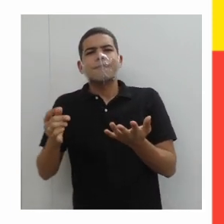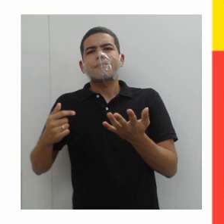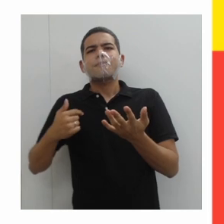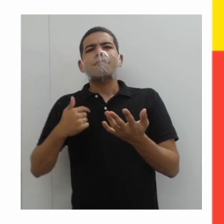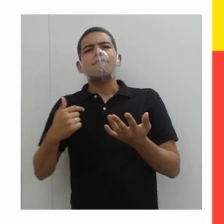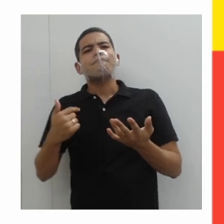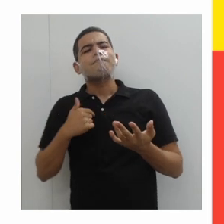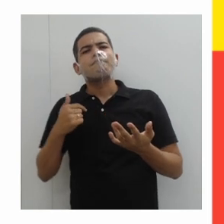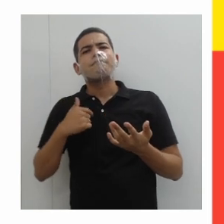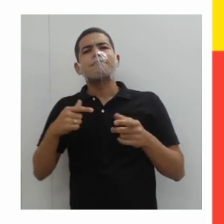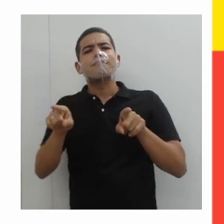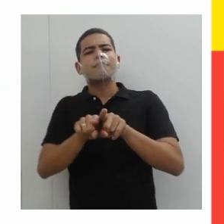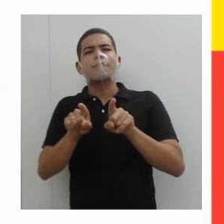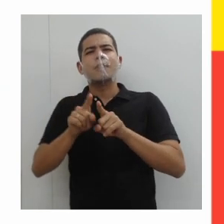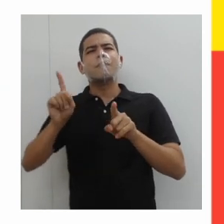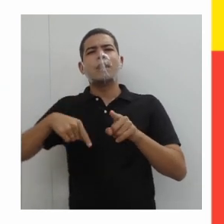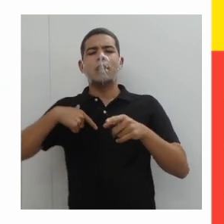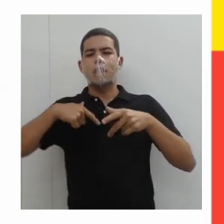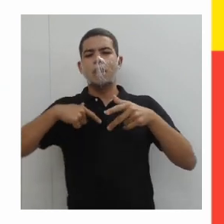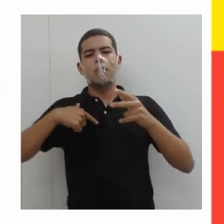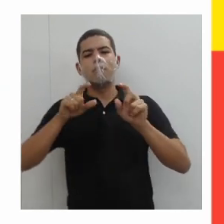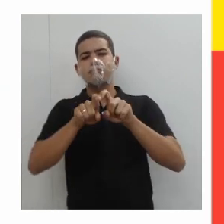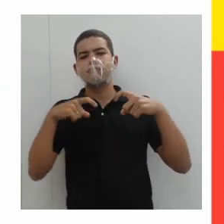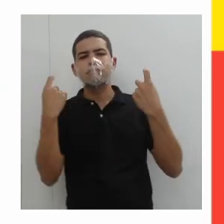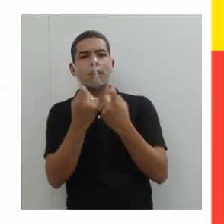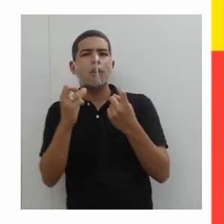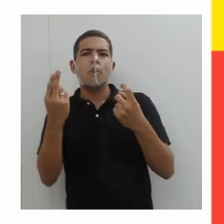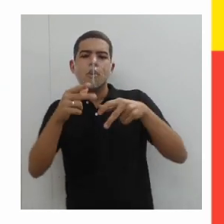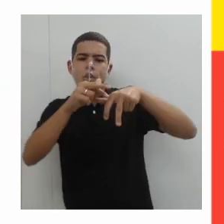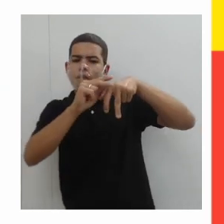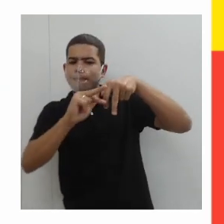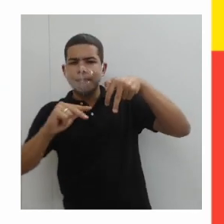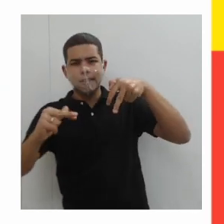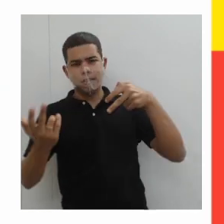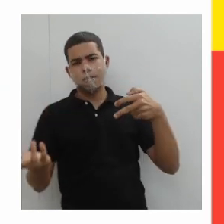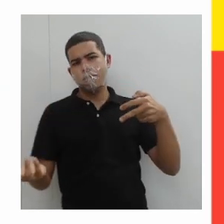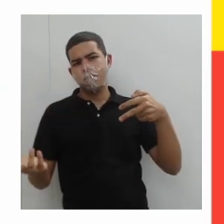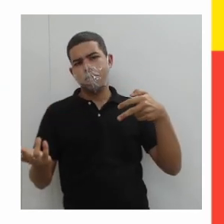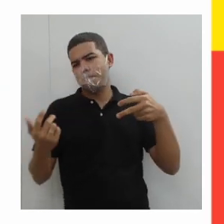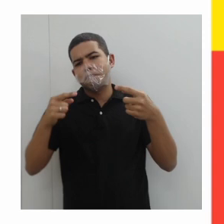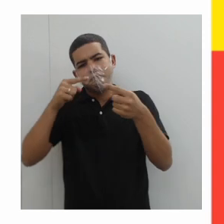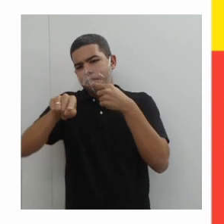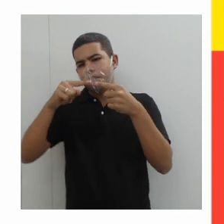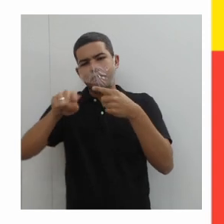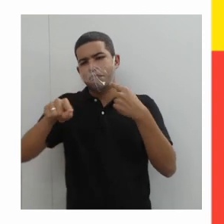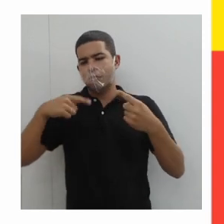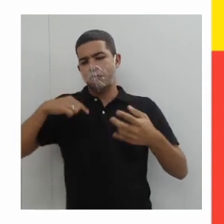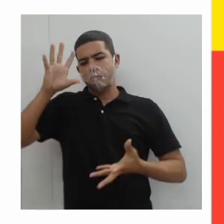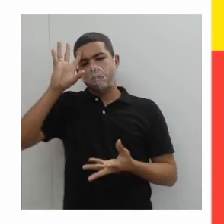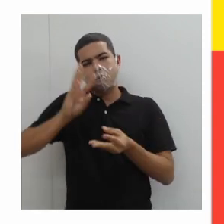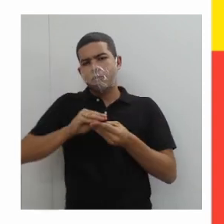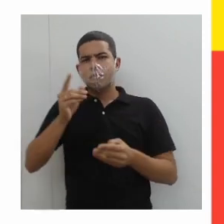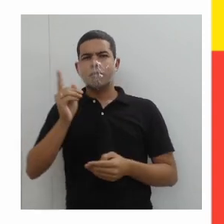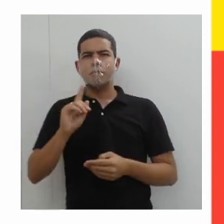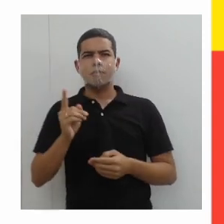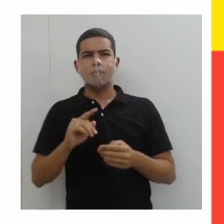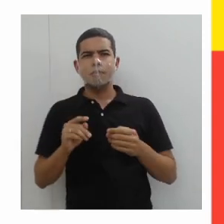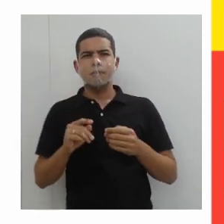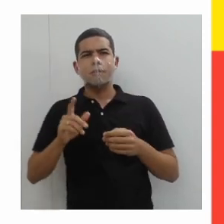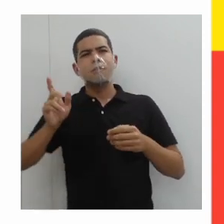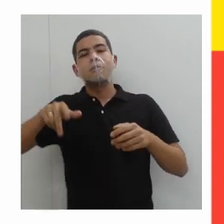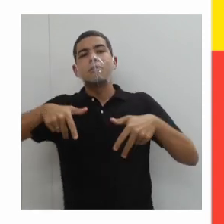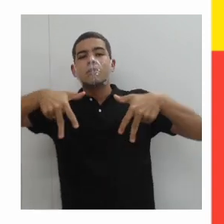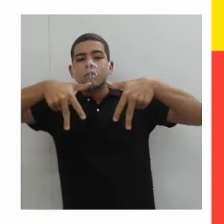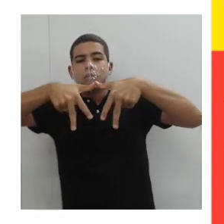orientação sexual e também não determina a minha identidade de gênero. E é isso que eu trago na minha imagem, tá certo? O gênero,